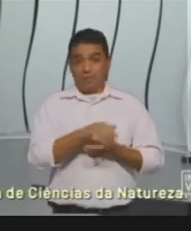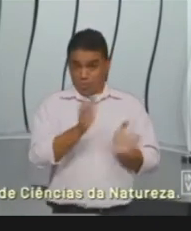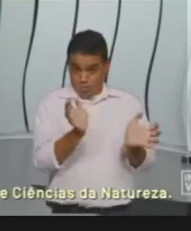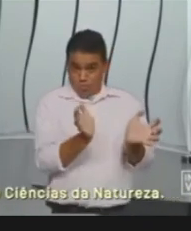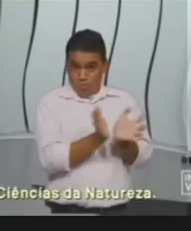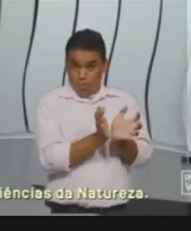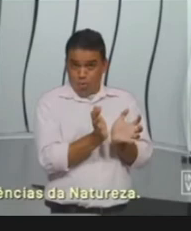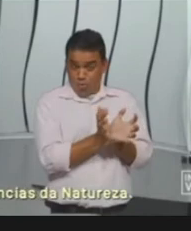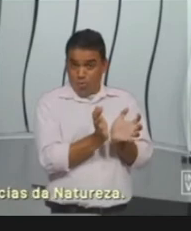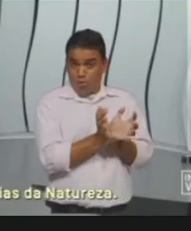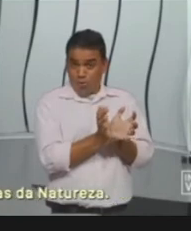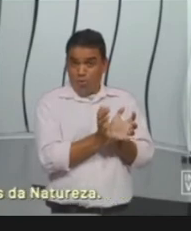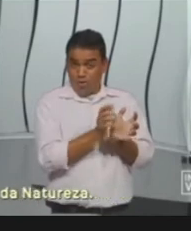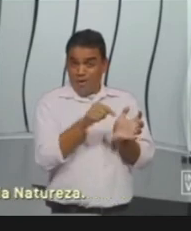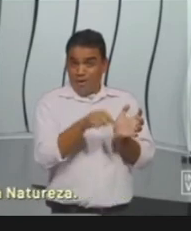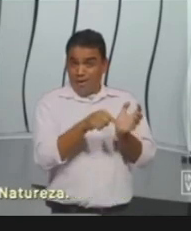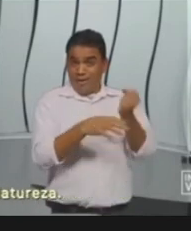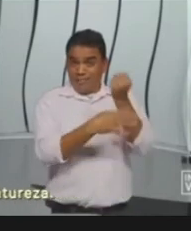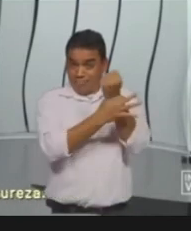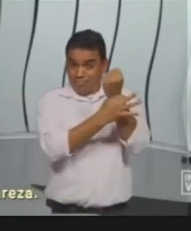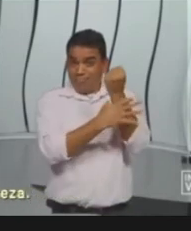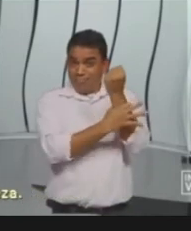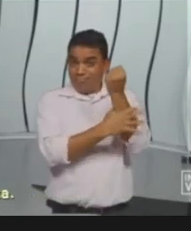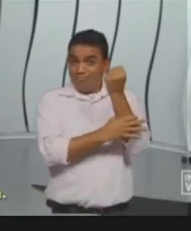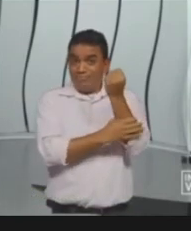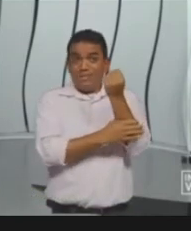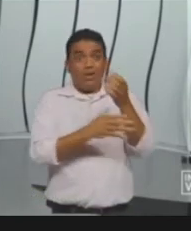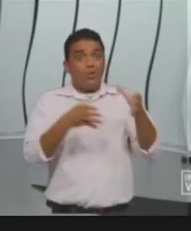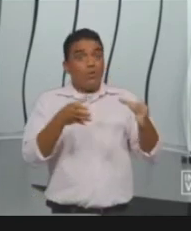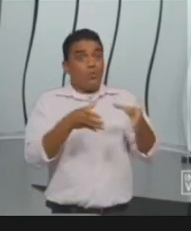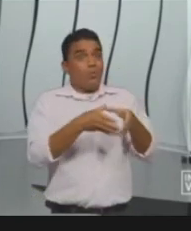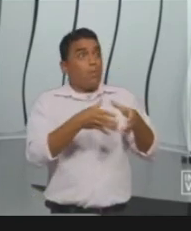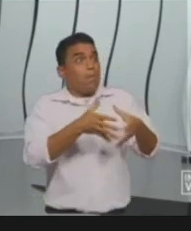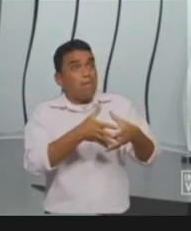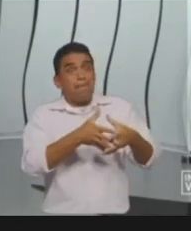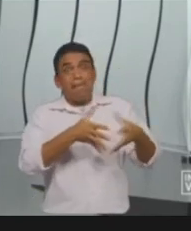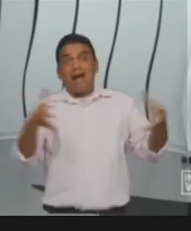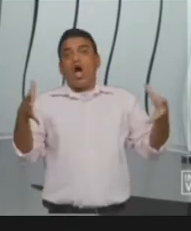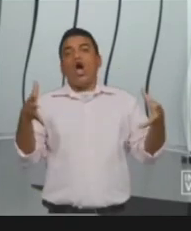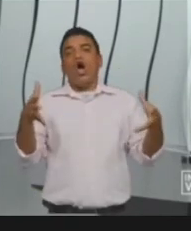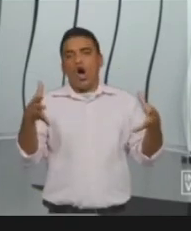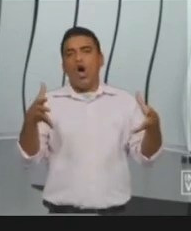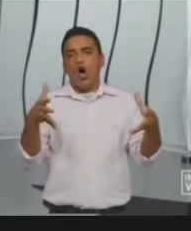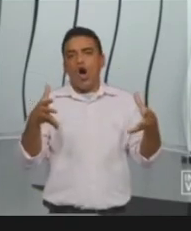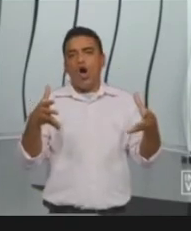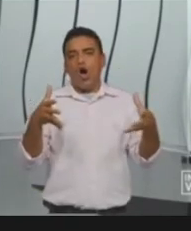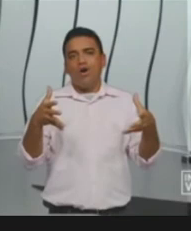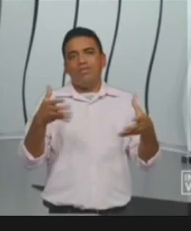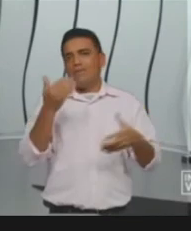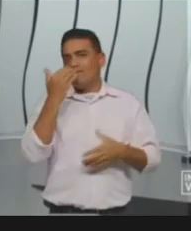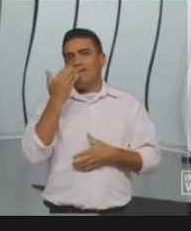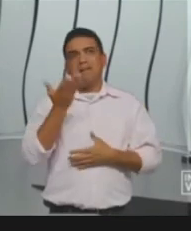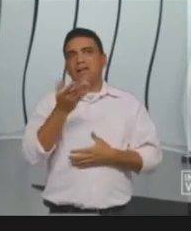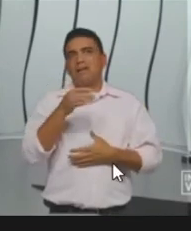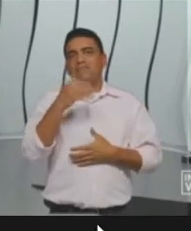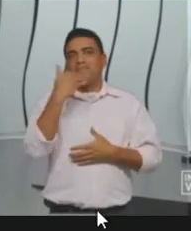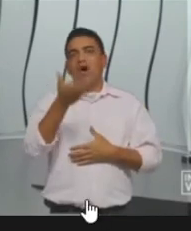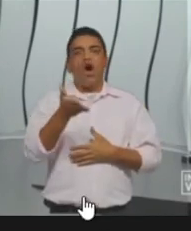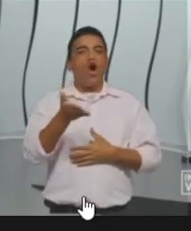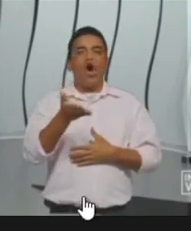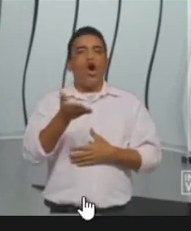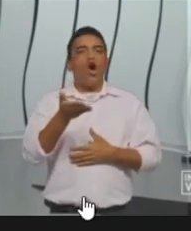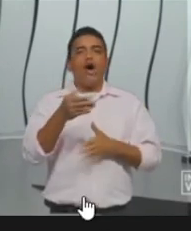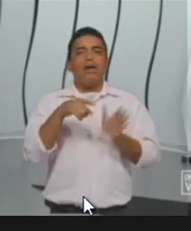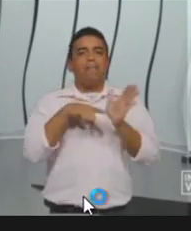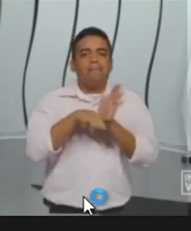a um grande grupo chamado vertebrata, então não é completamente fora da classificação científica, tá?